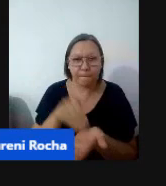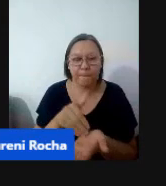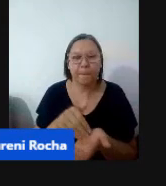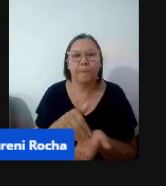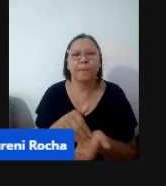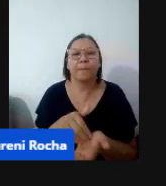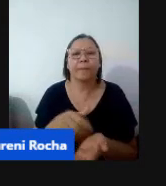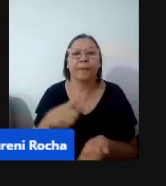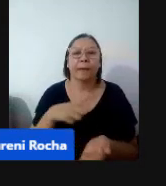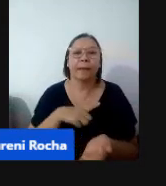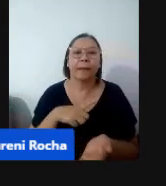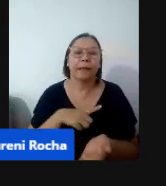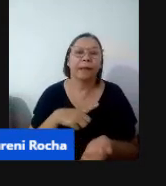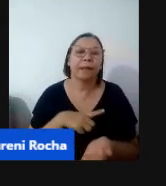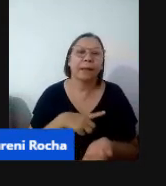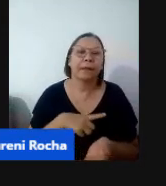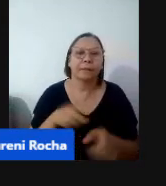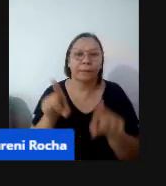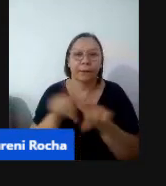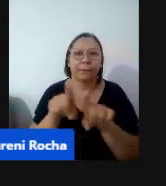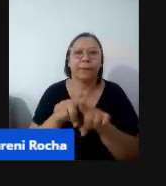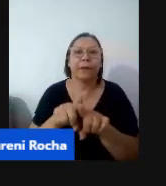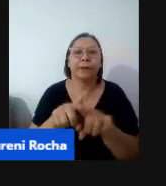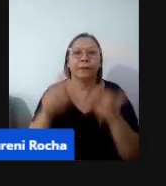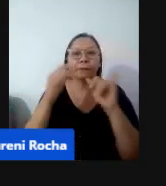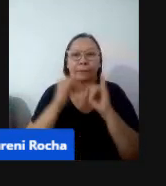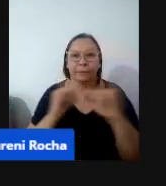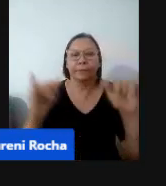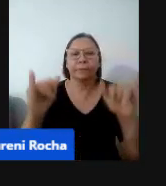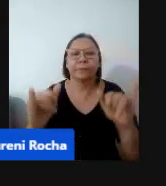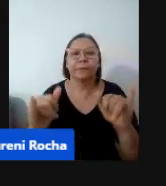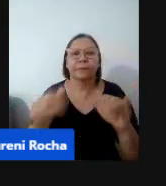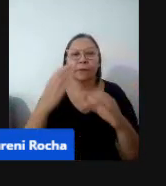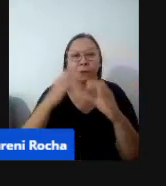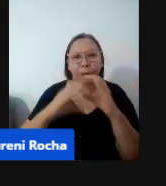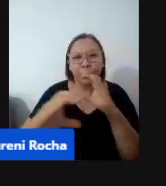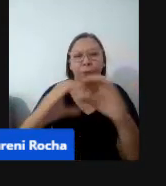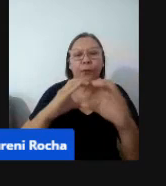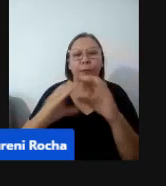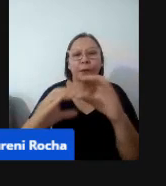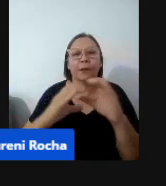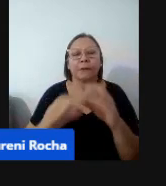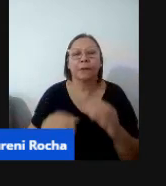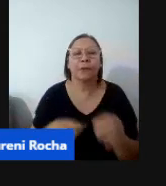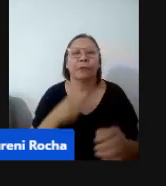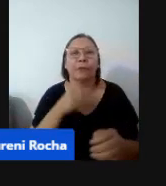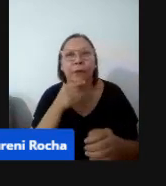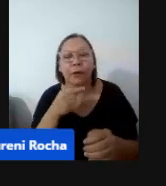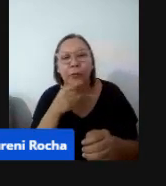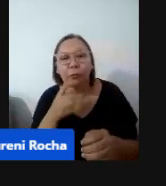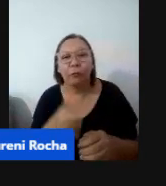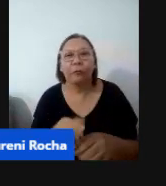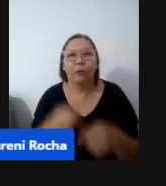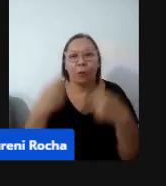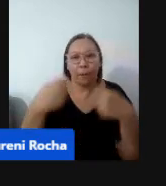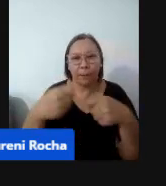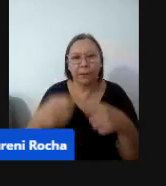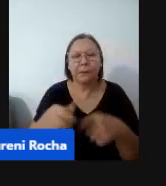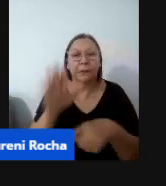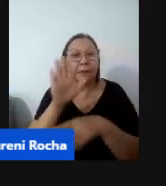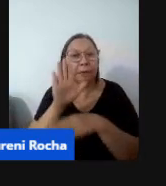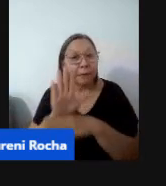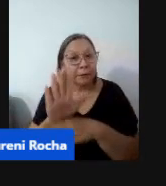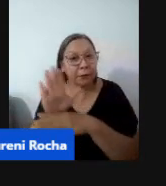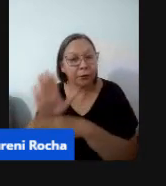temos os nossos canais de comunicação. Caso tenham dúvidas ou necessitem de algum auxílio, fiquem à vontade